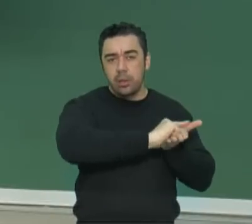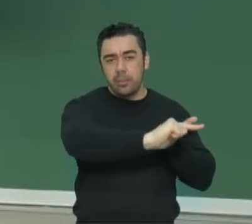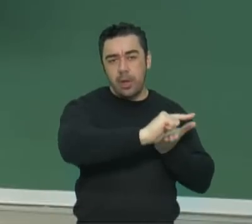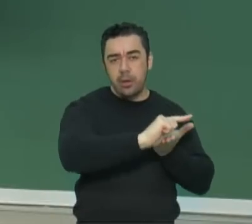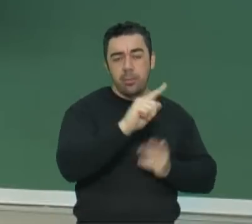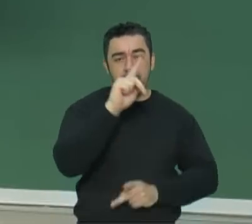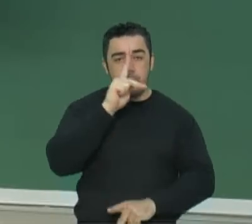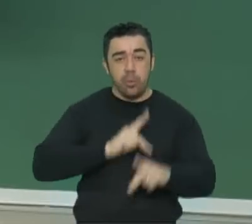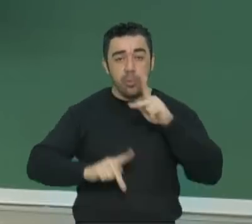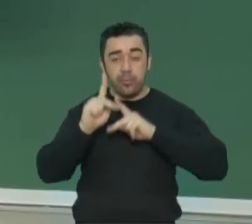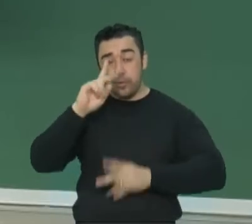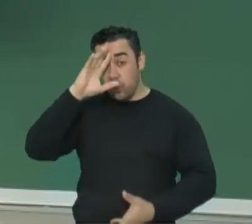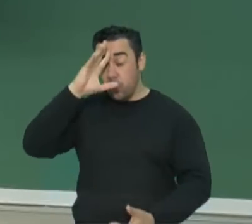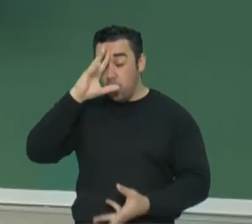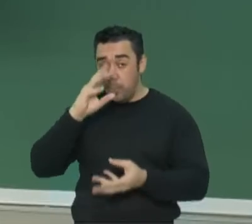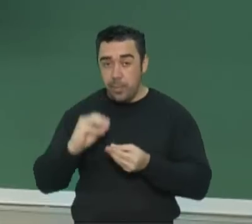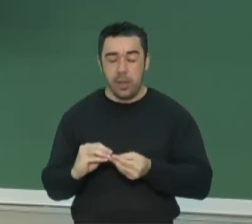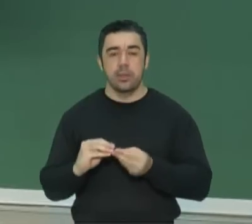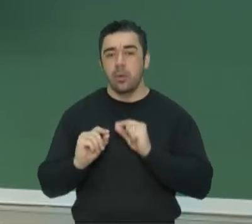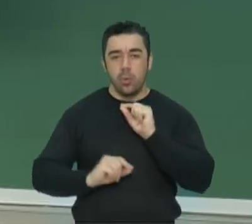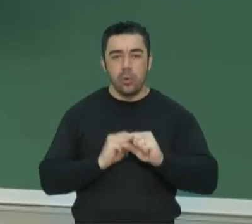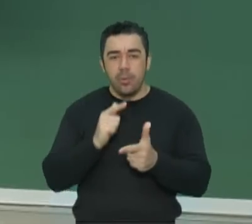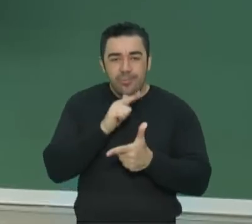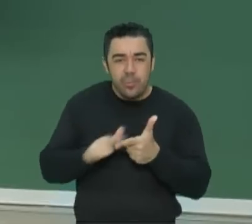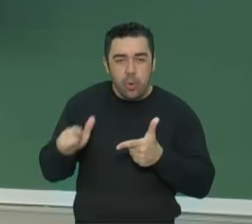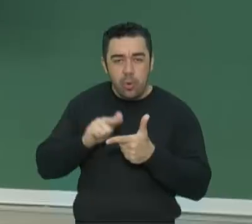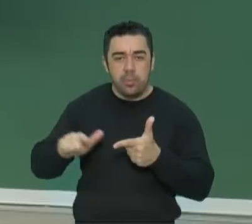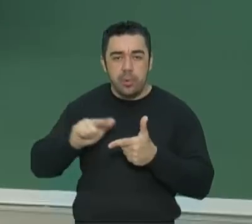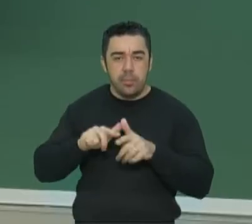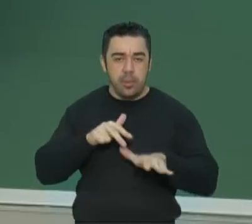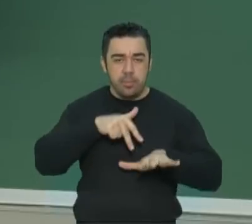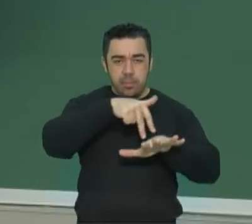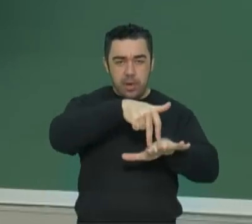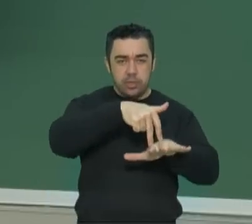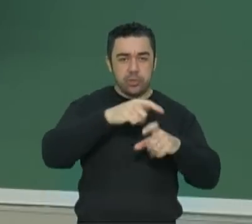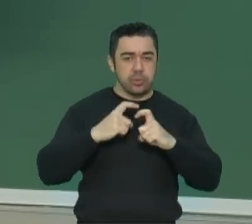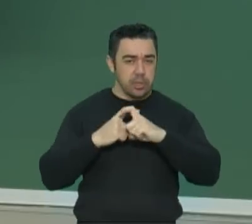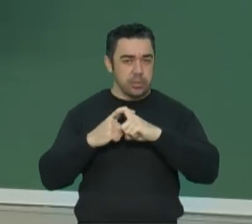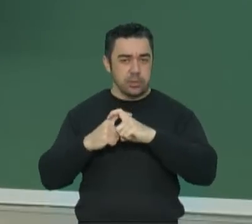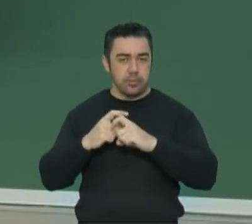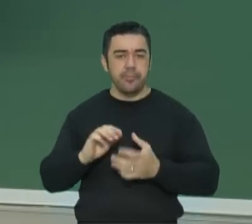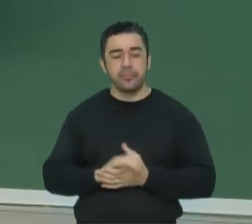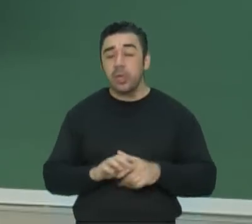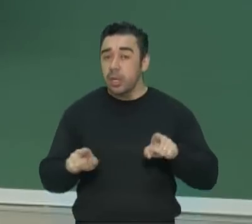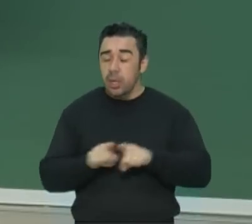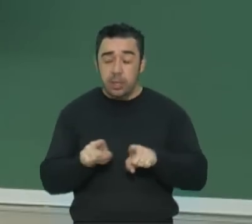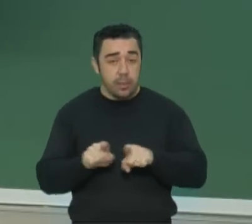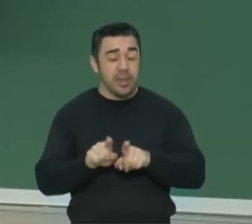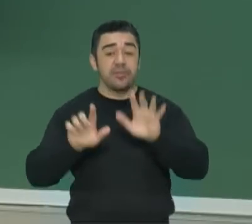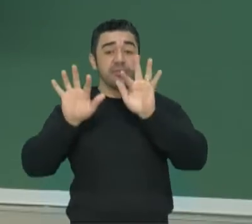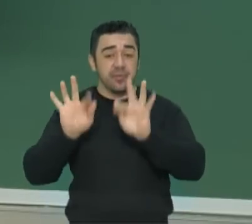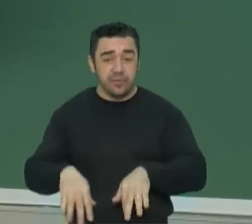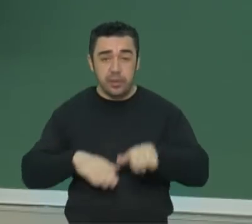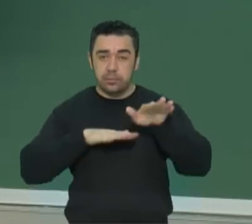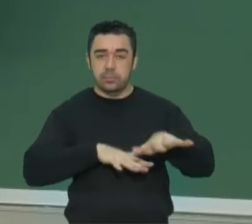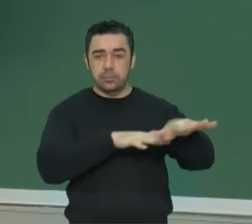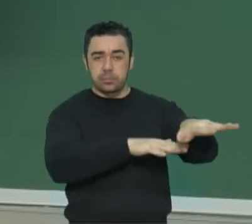população compreender os danos que o nazismo causou. Ainda, desmilitarização da